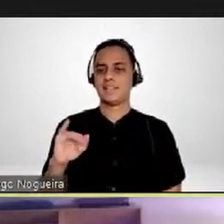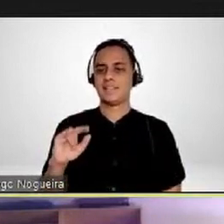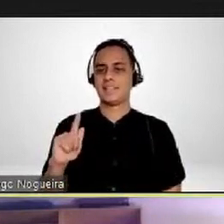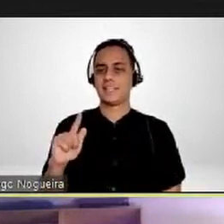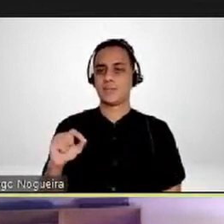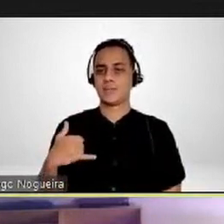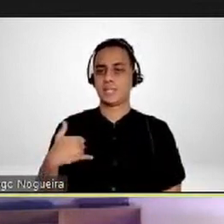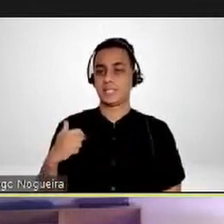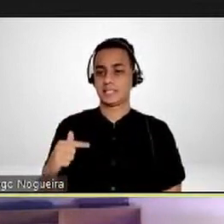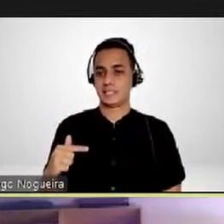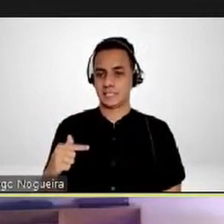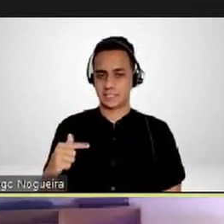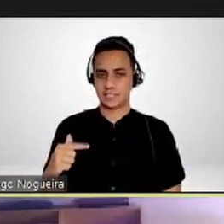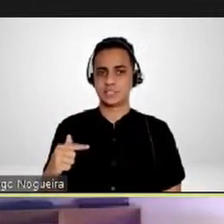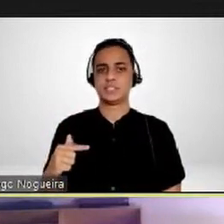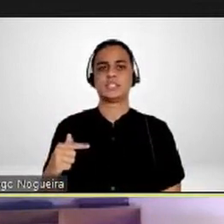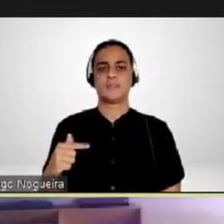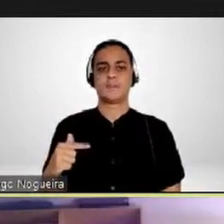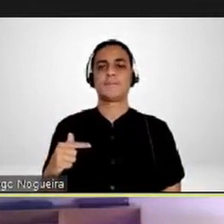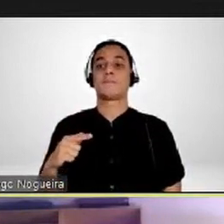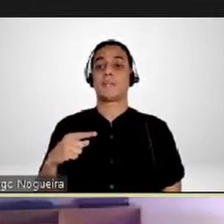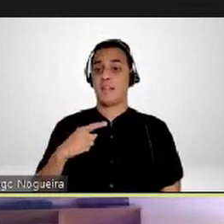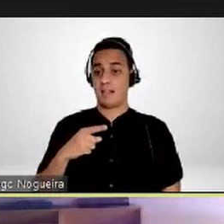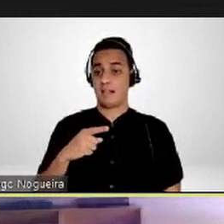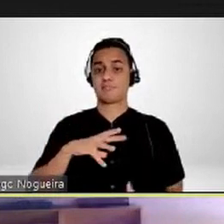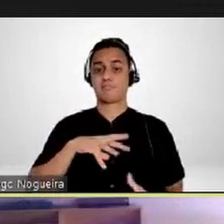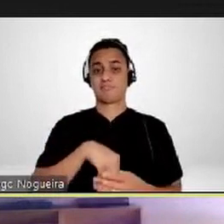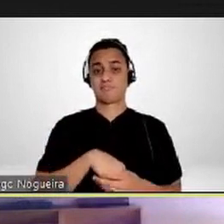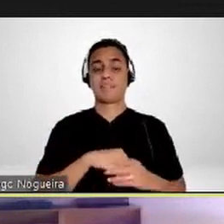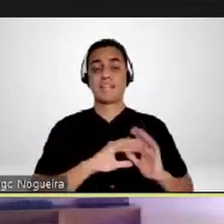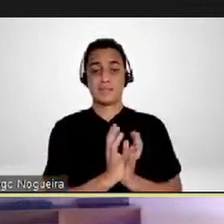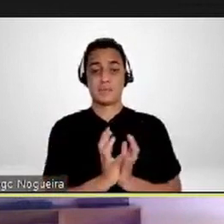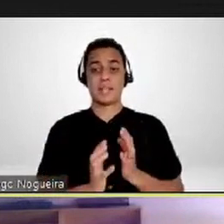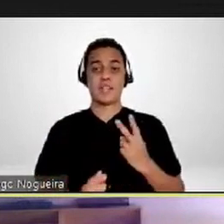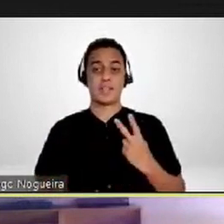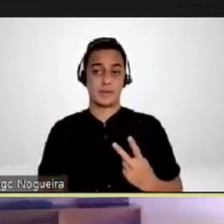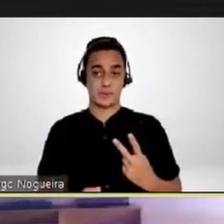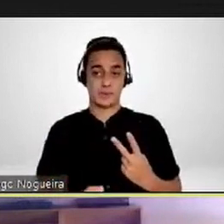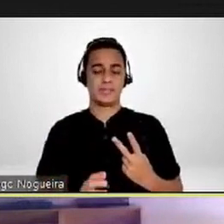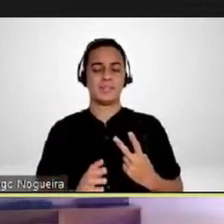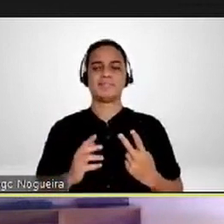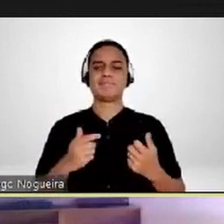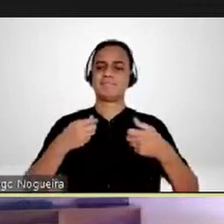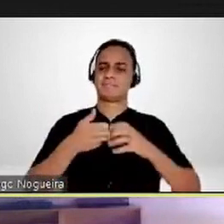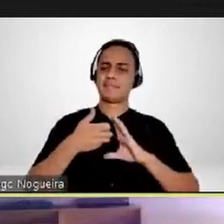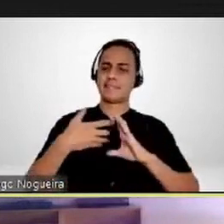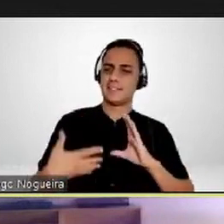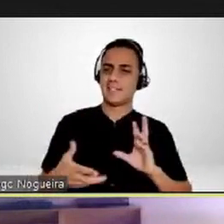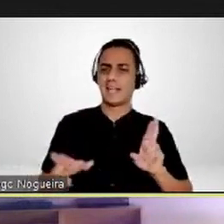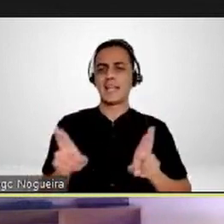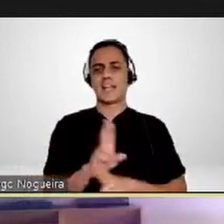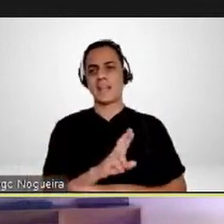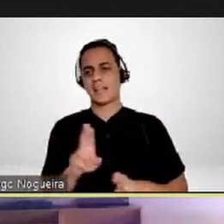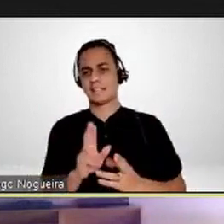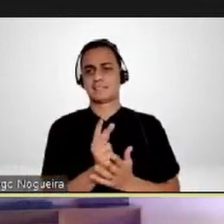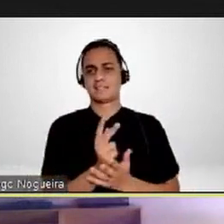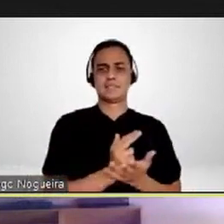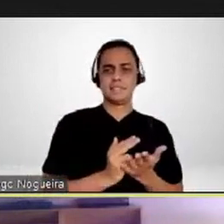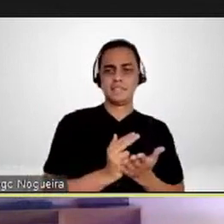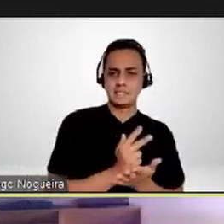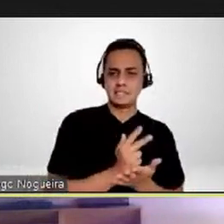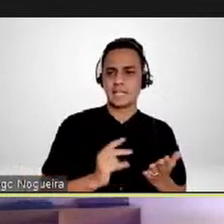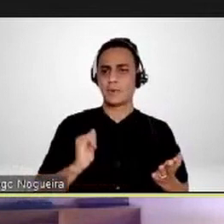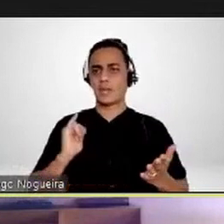à categoria 2, né? Ele se enquadrou nessa categoria devido às características dessa relação desenho-narrativa, né?